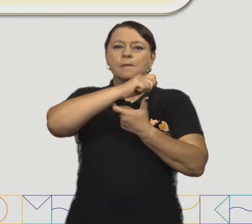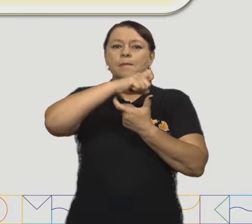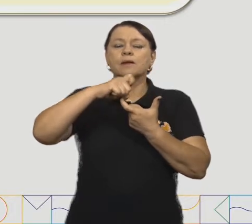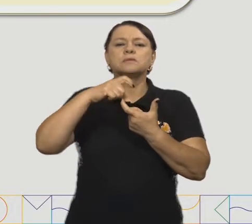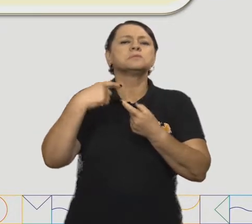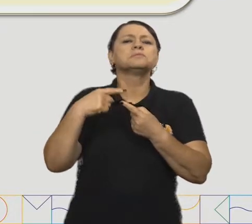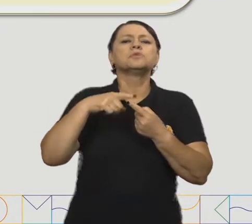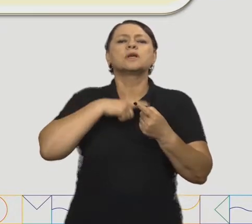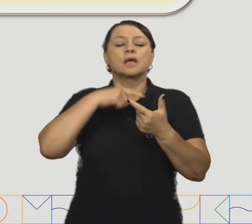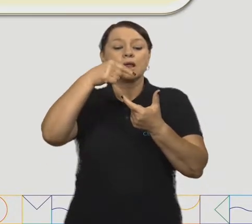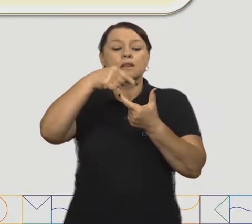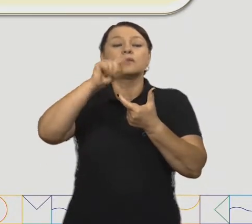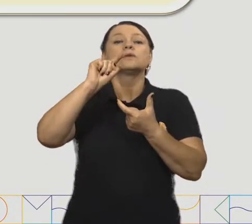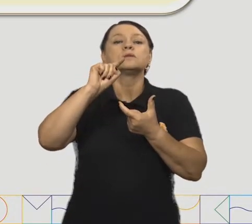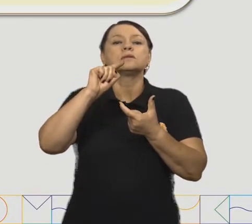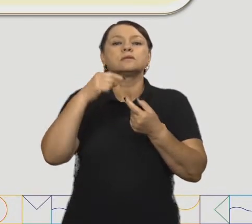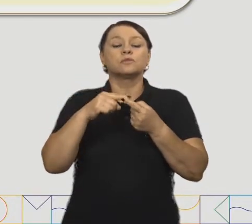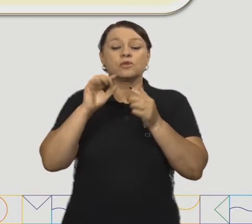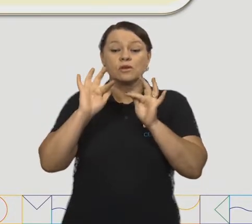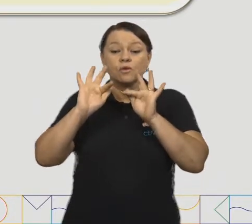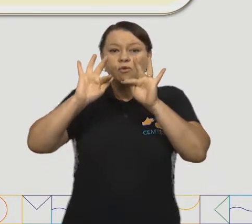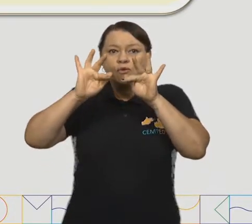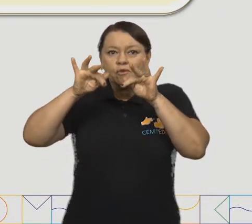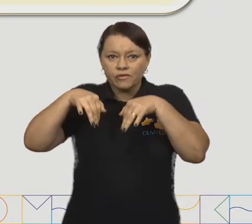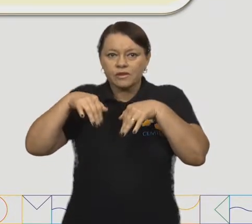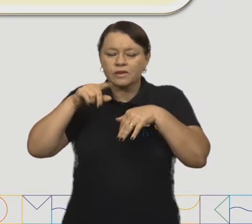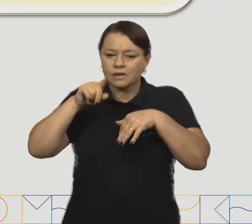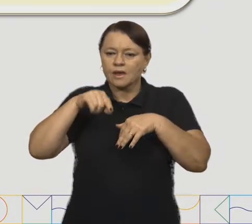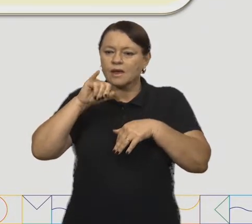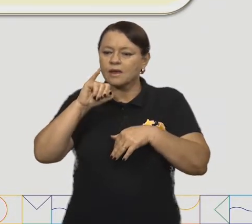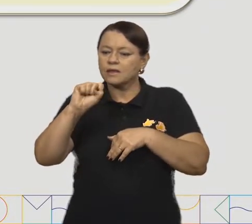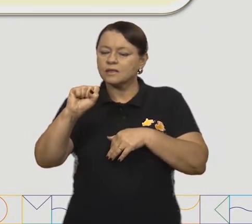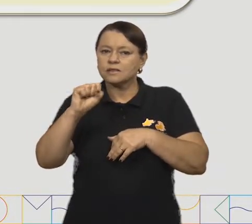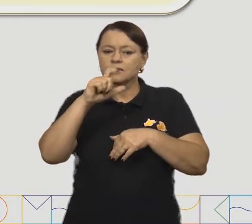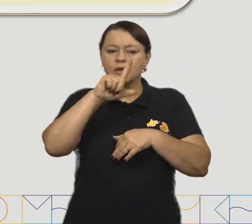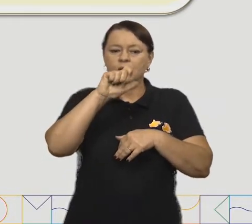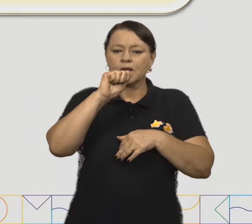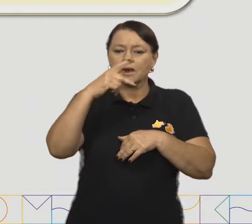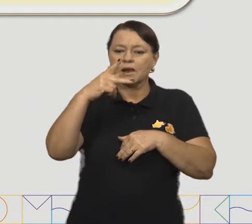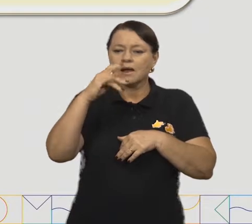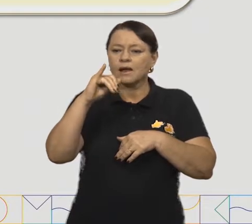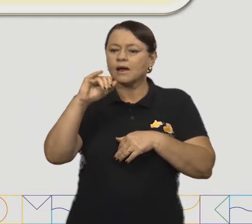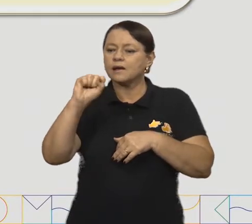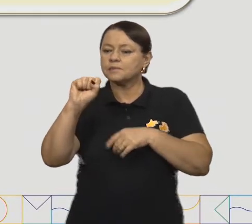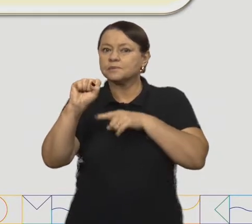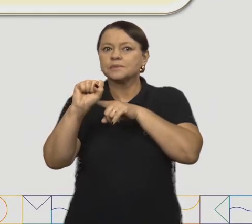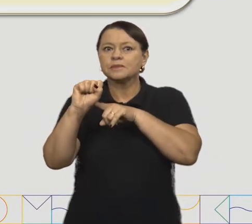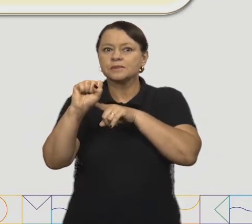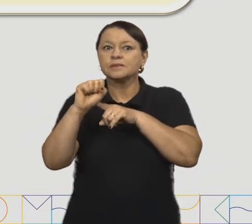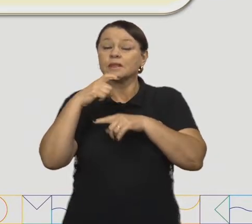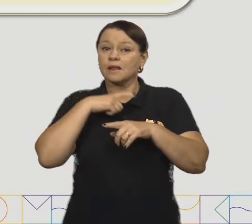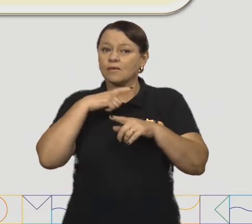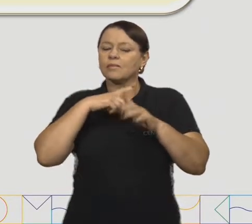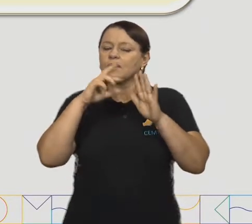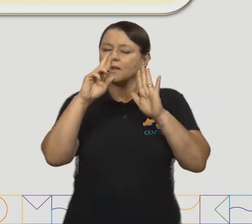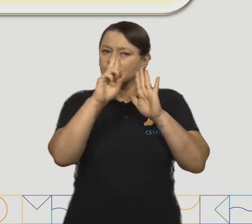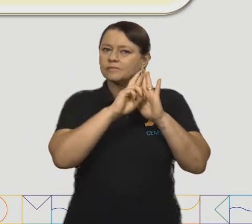is, ei e eis. Da lista de palavras de compras que a mãe,